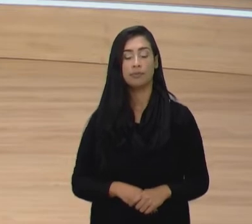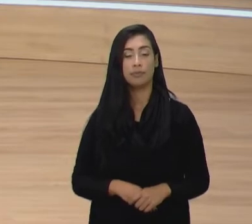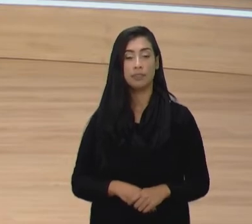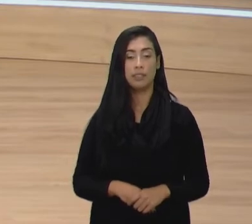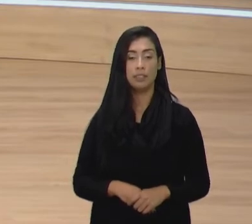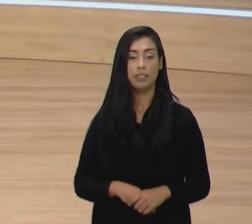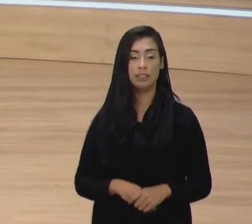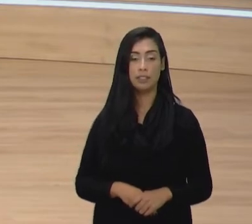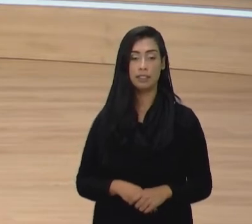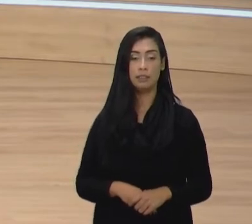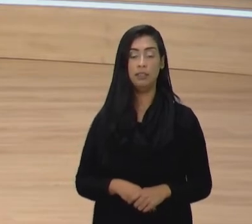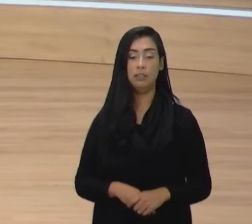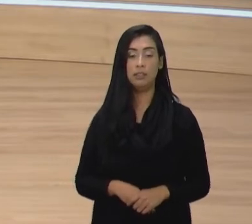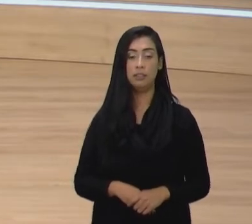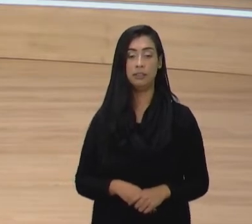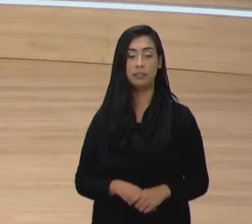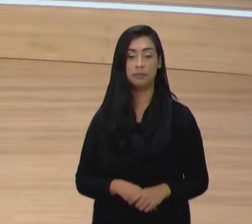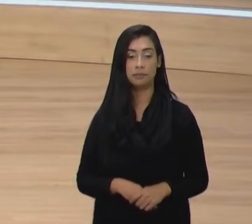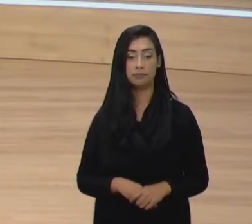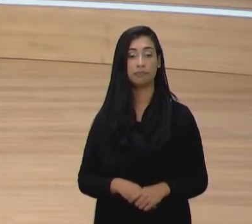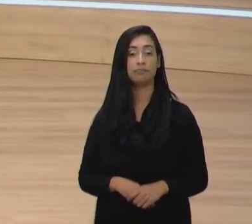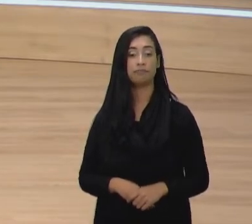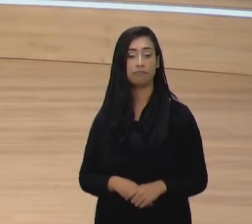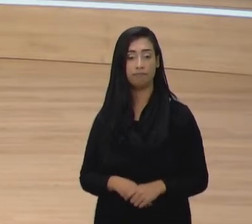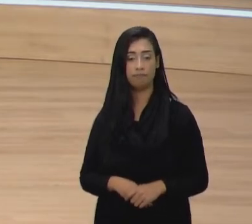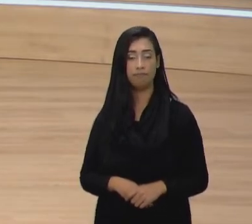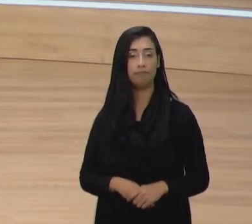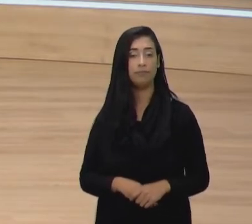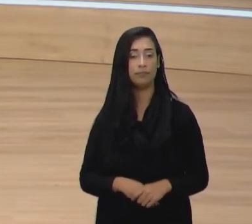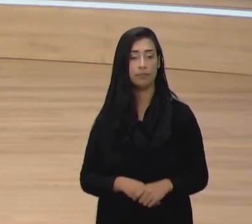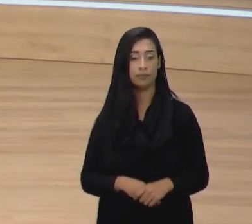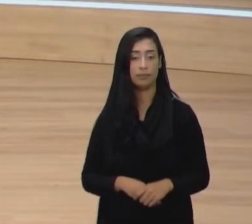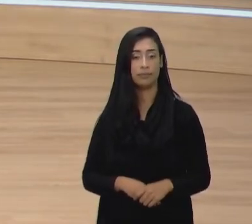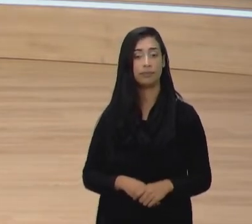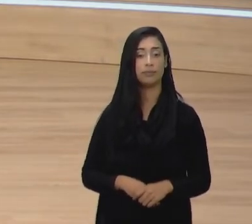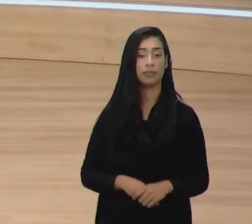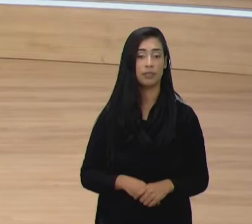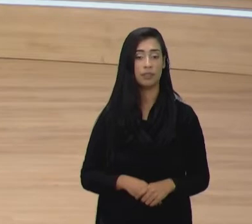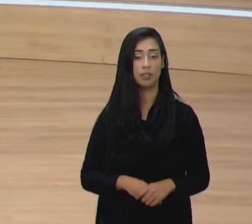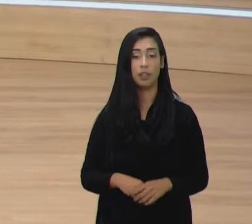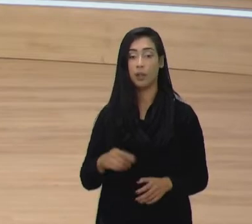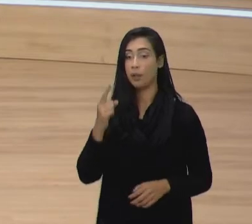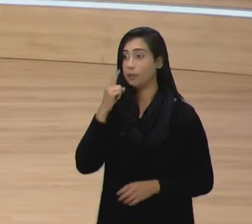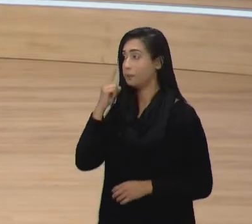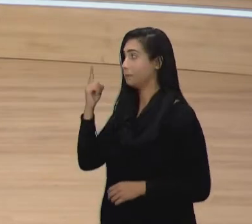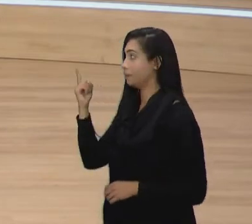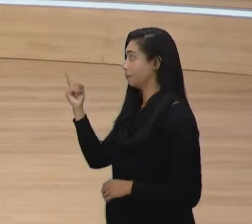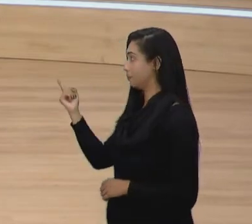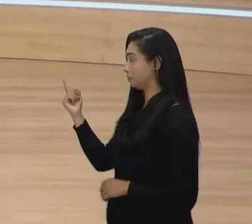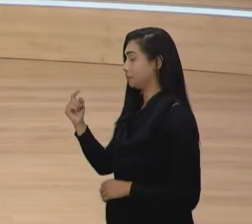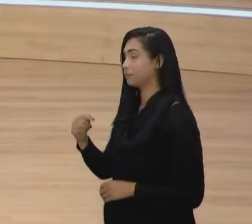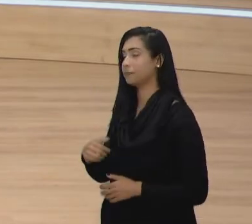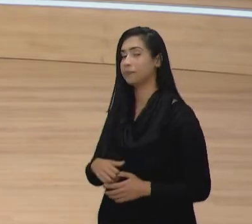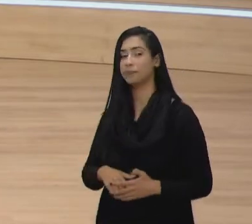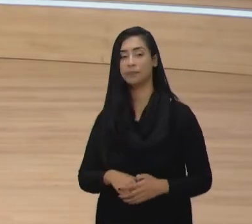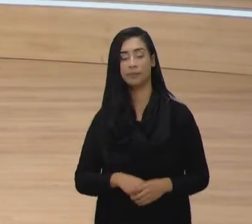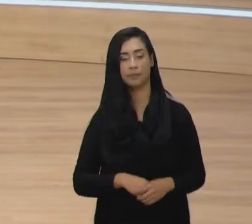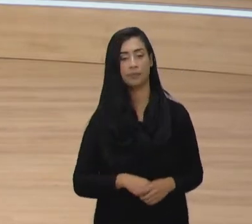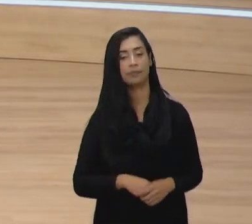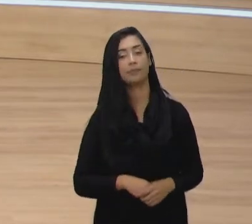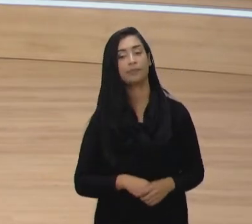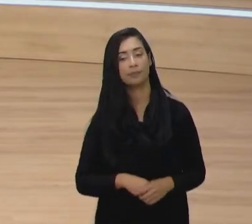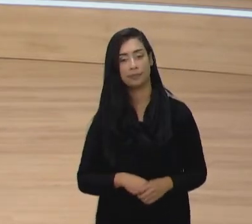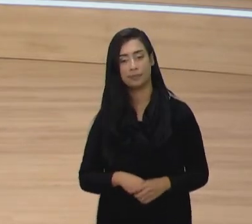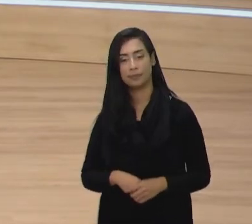base, fez o dilequenô, trocou de lado. São dois guapeias aqui. Atrás e volta. Espalma e volta.